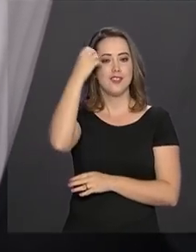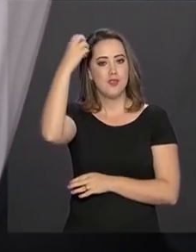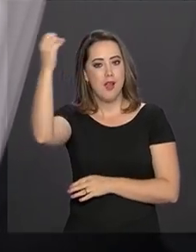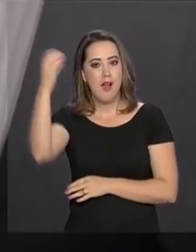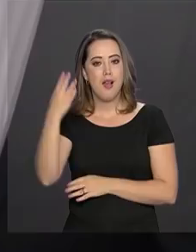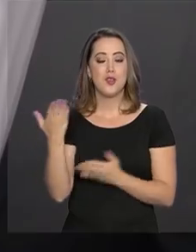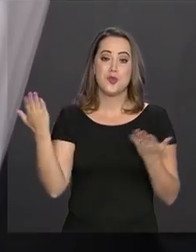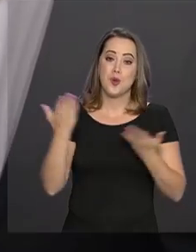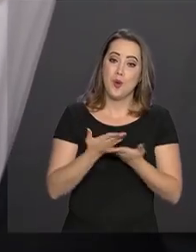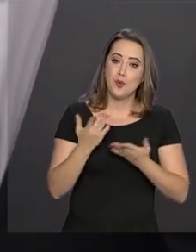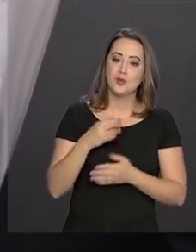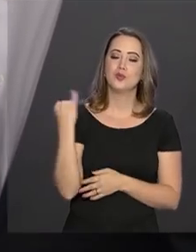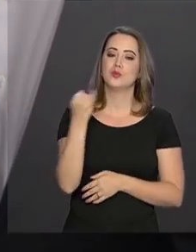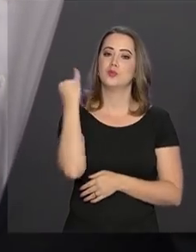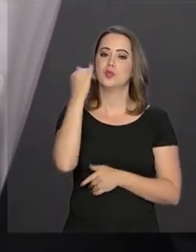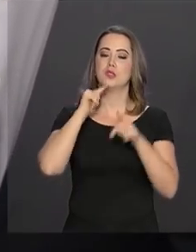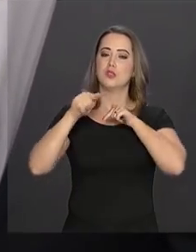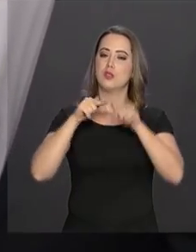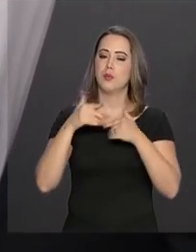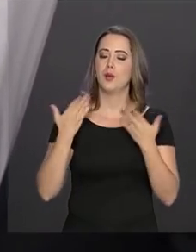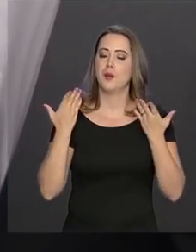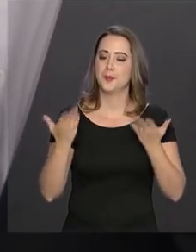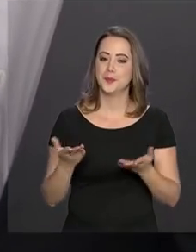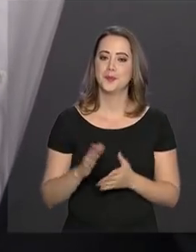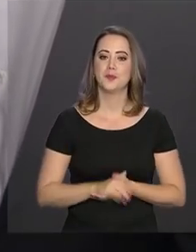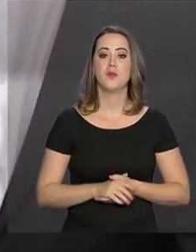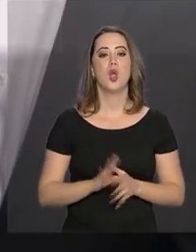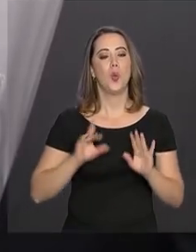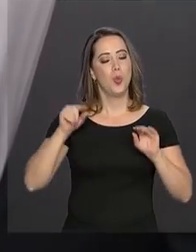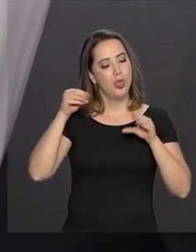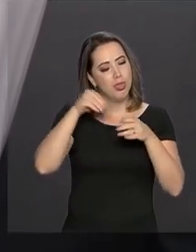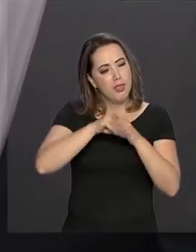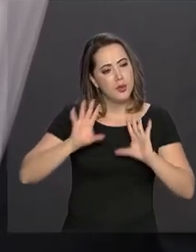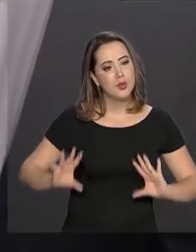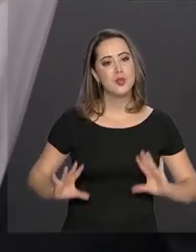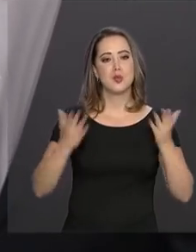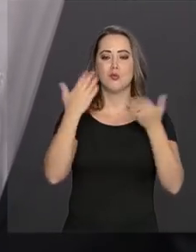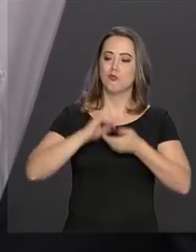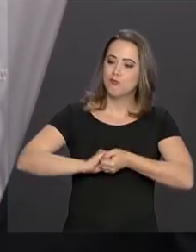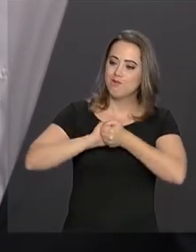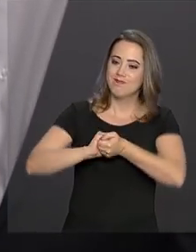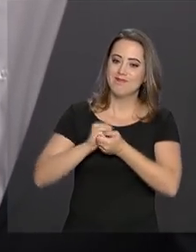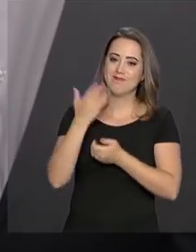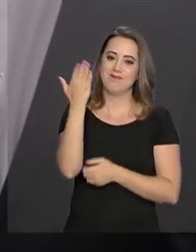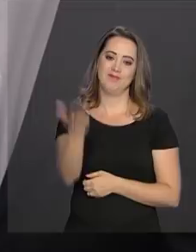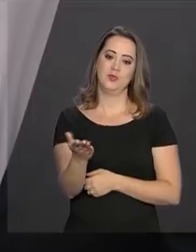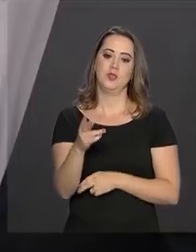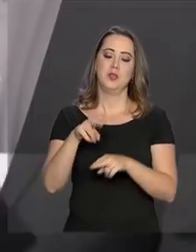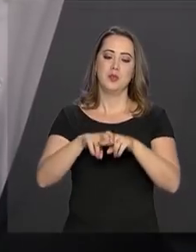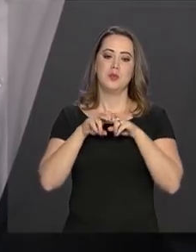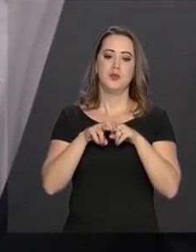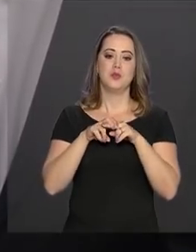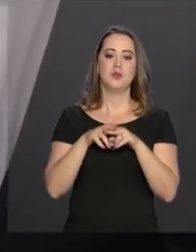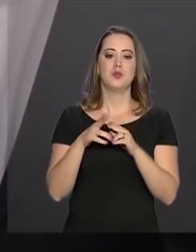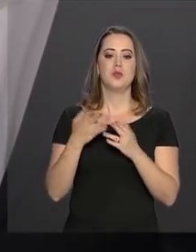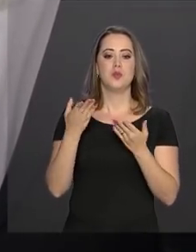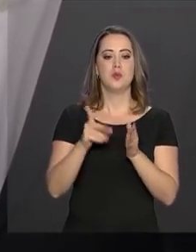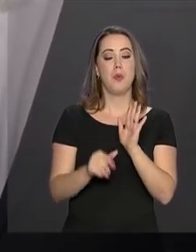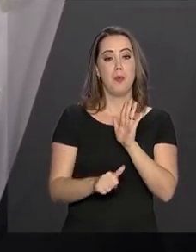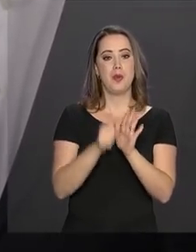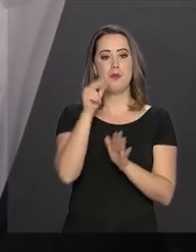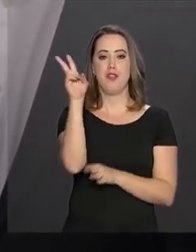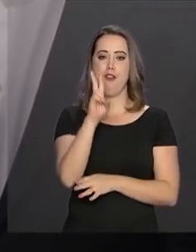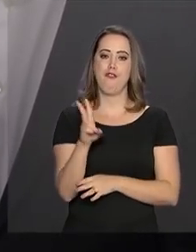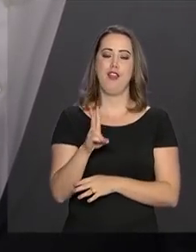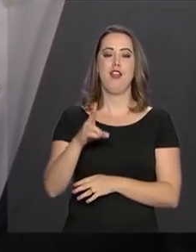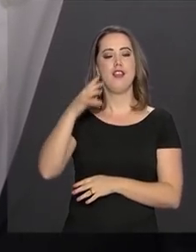hoje, né, para uma importante missão. Então, dentro das comemorações, saudamos por este primeiro voo